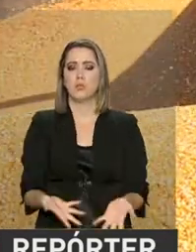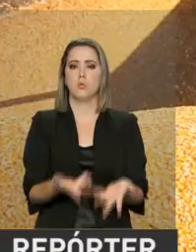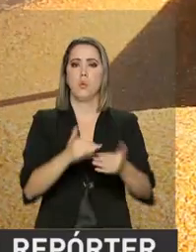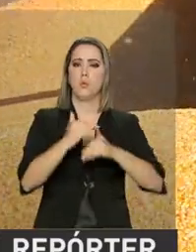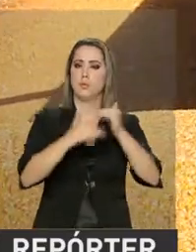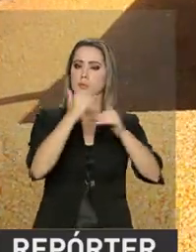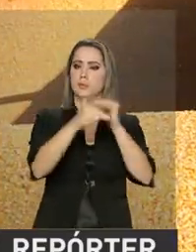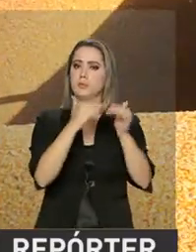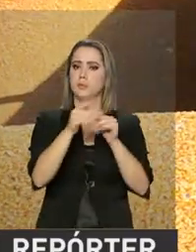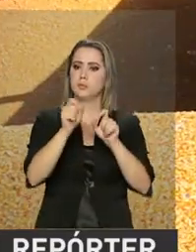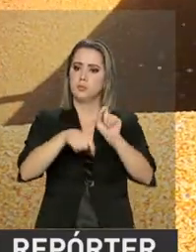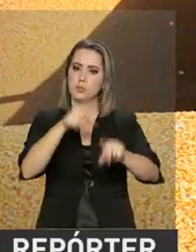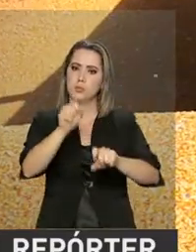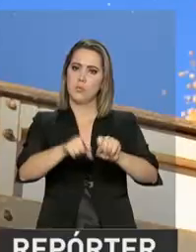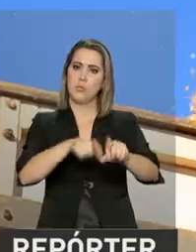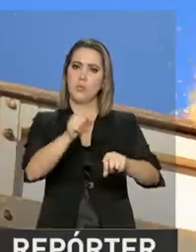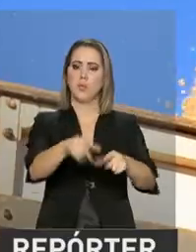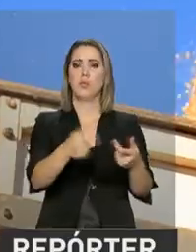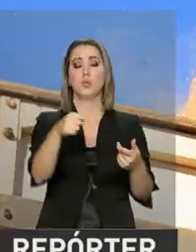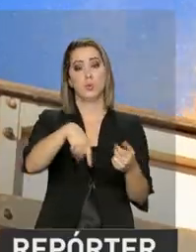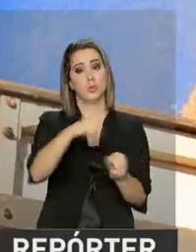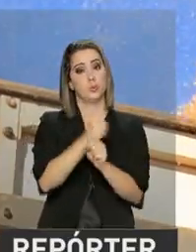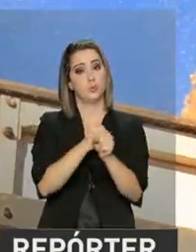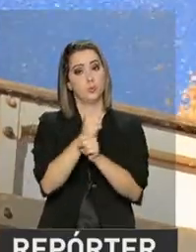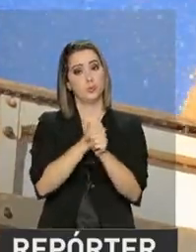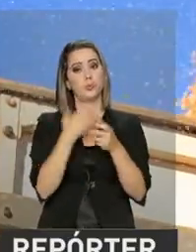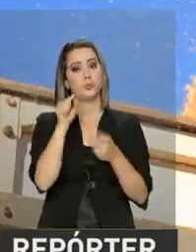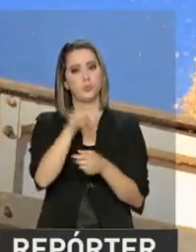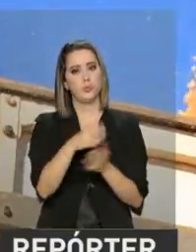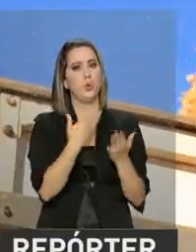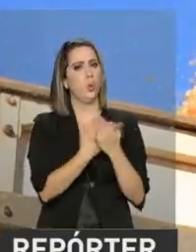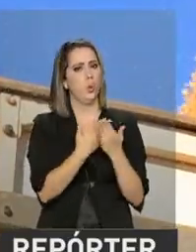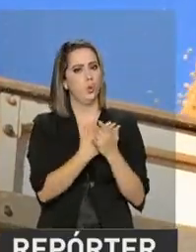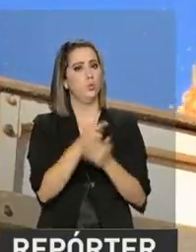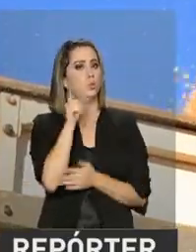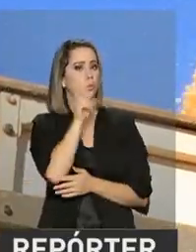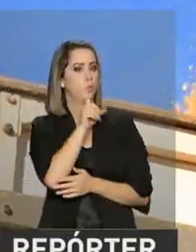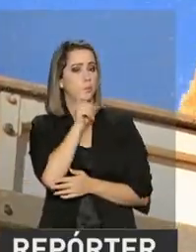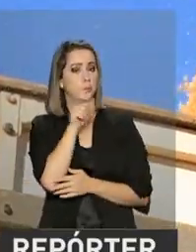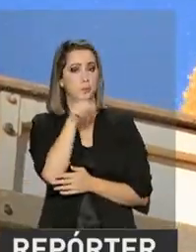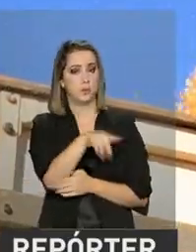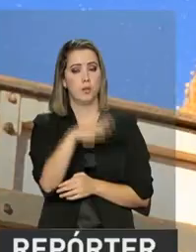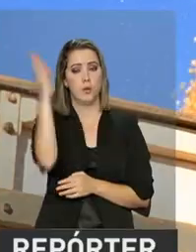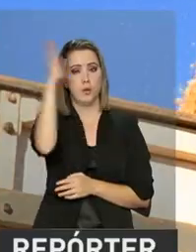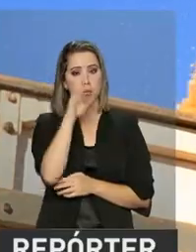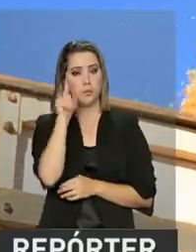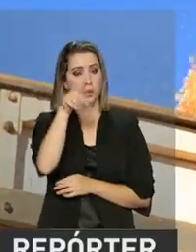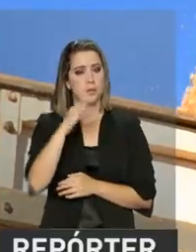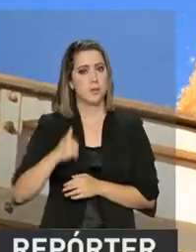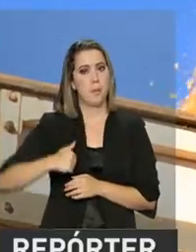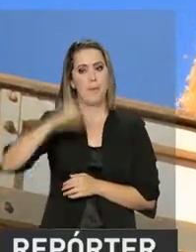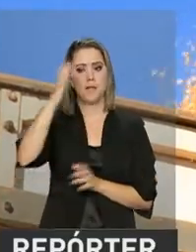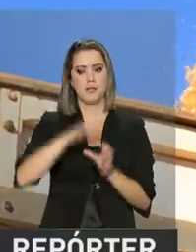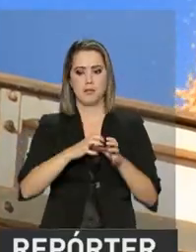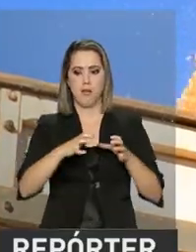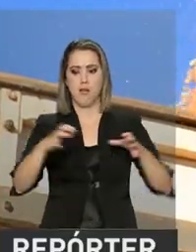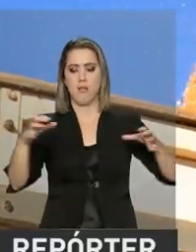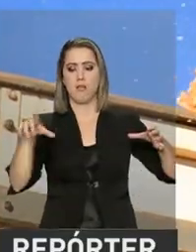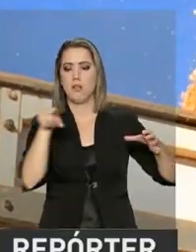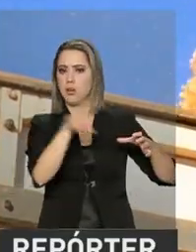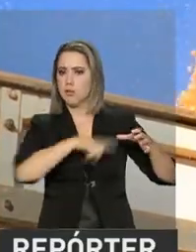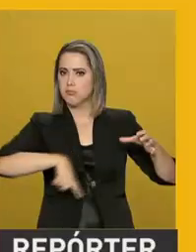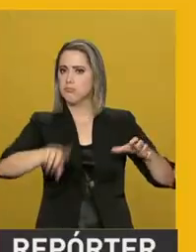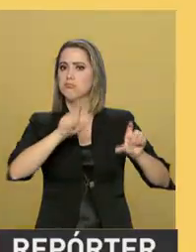agropecuária brasileira nos últimos anos. Segundo um estudo norte-americano, o Brasil é o país que mais cresce nesse